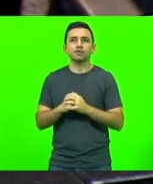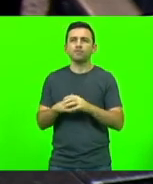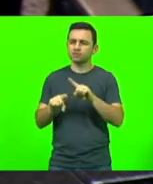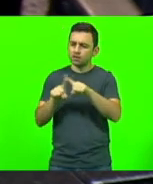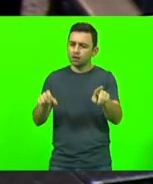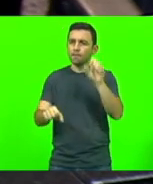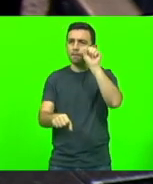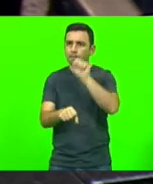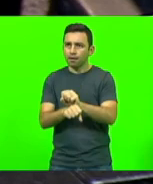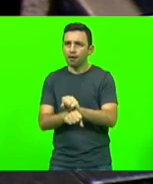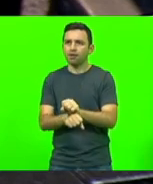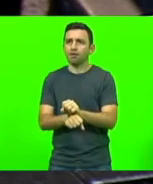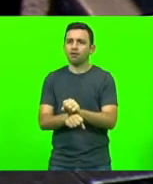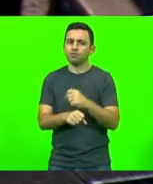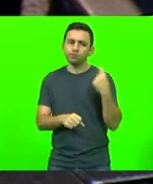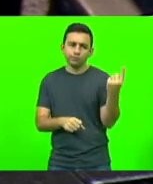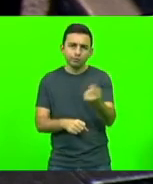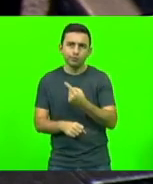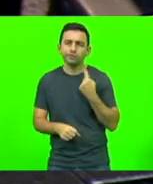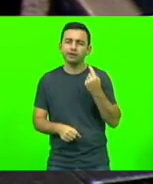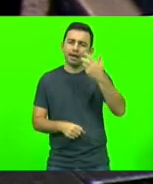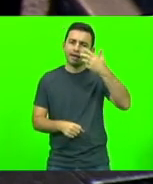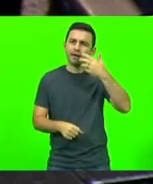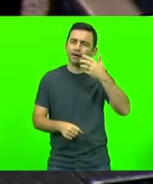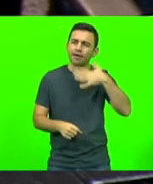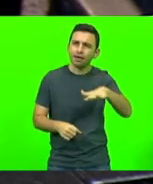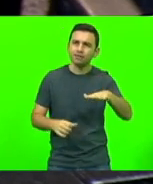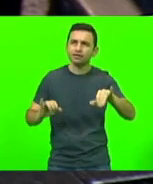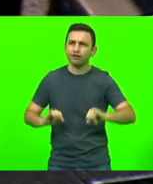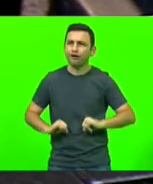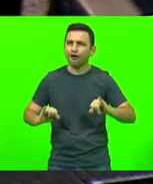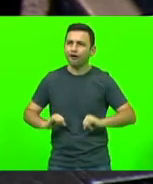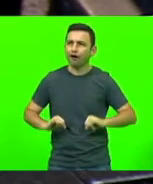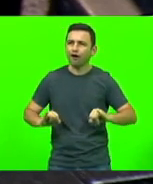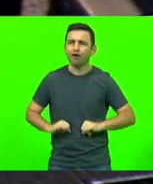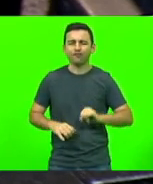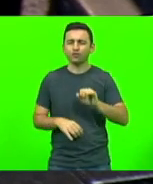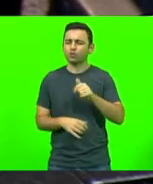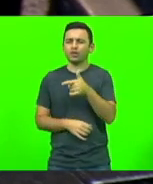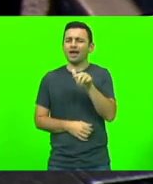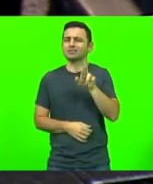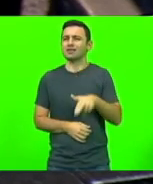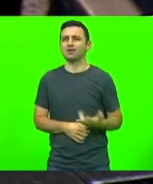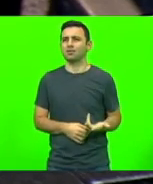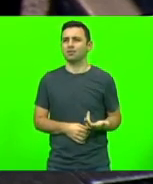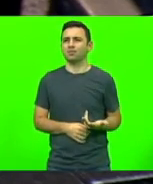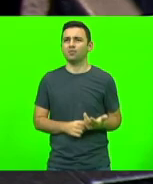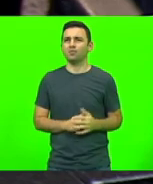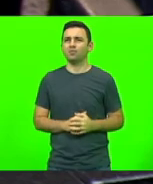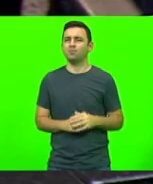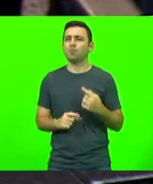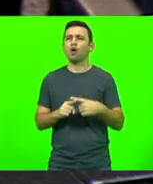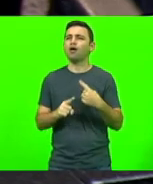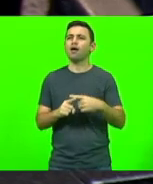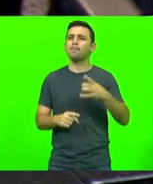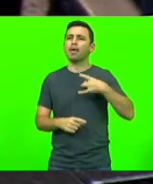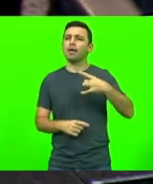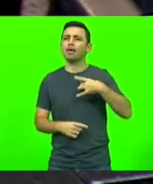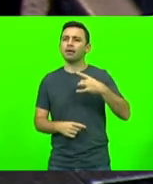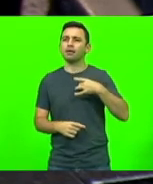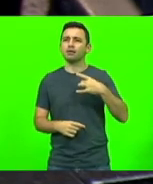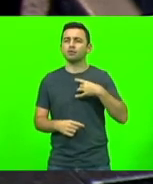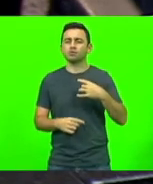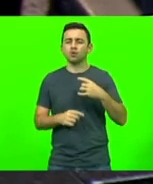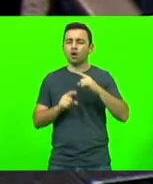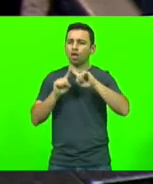de fazer as nossas crianças sofrerem. Não há razão para isso. Parem de ter medo das